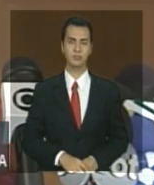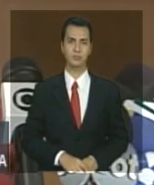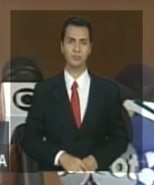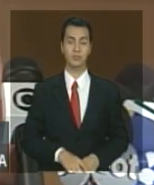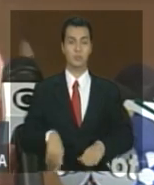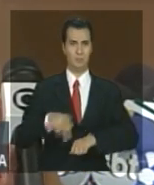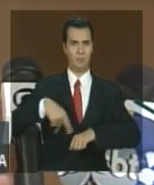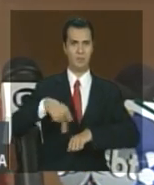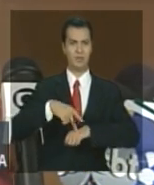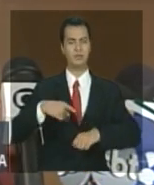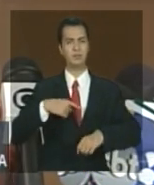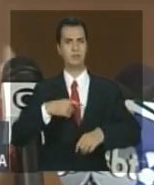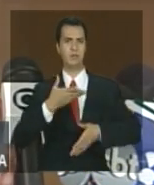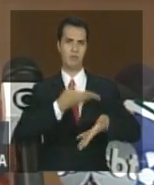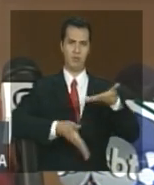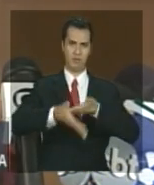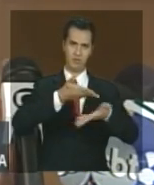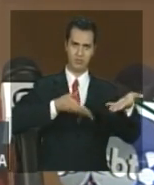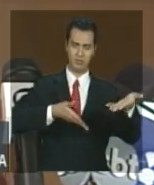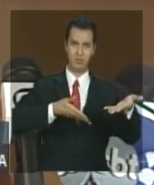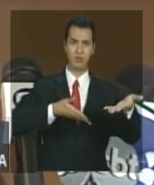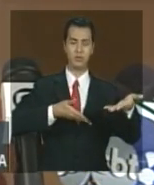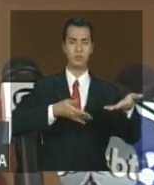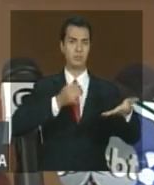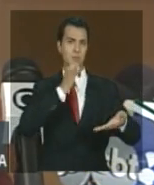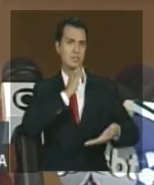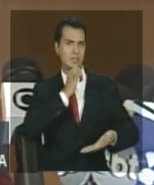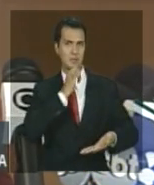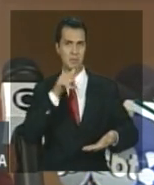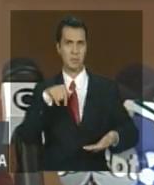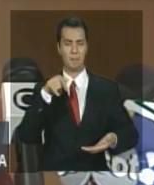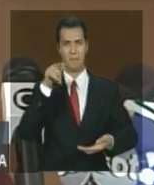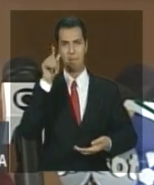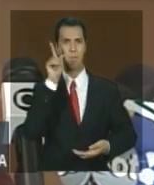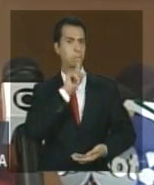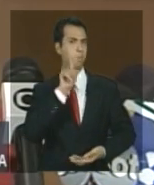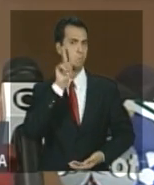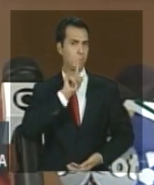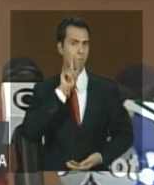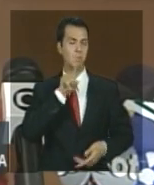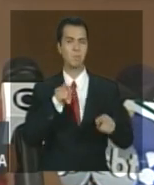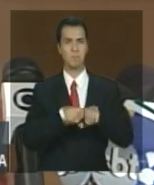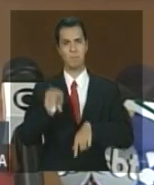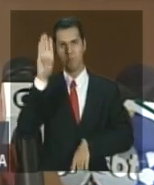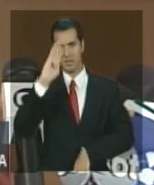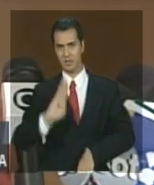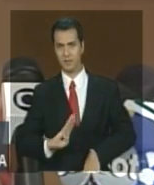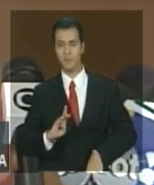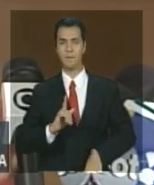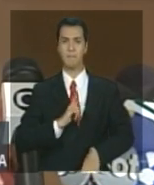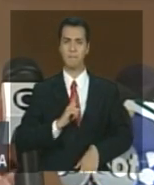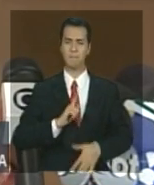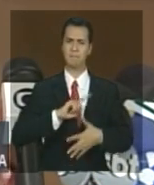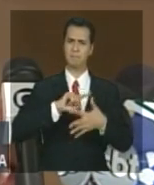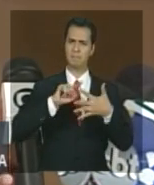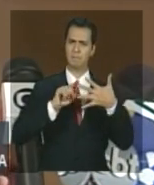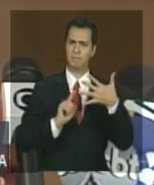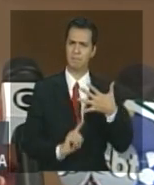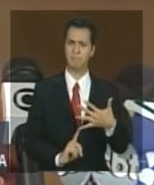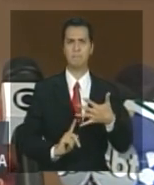país com a diversidade e as características dos Estados Unidos e o Brasil, terá de ser